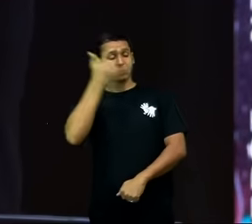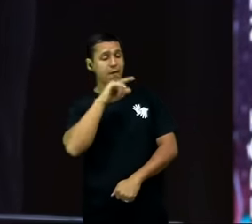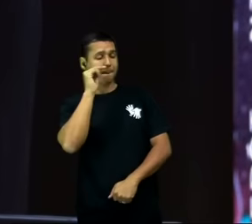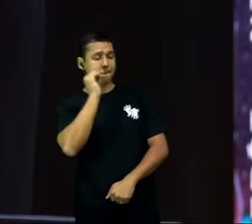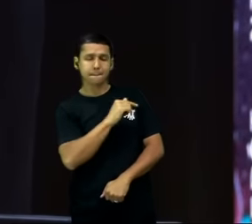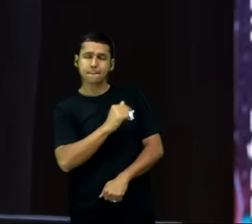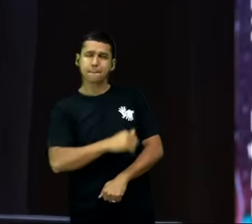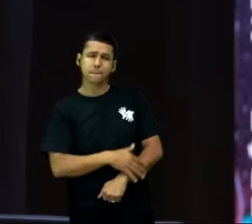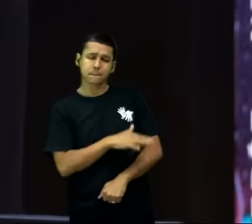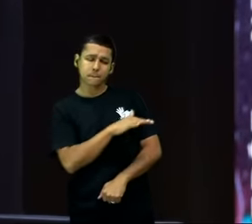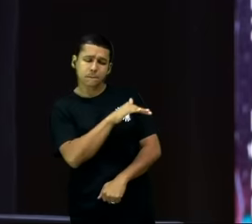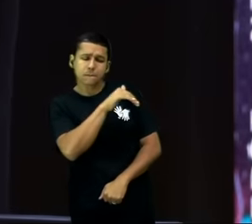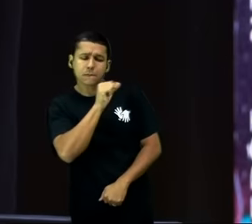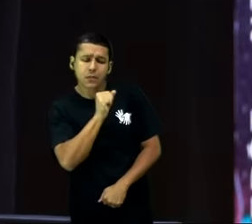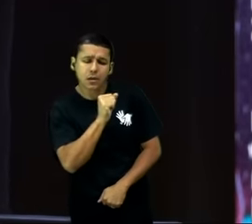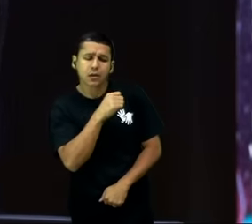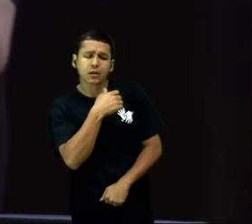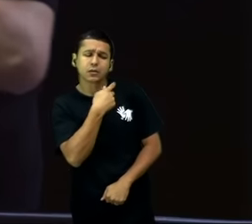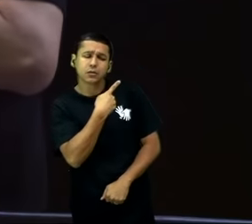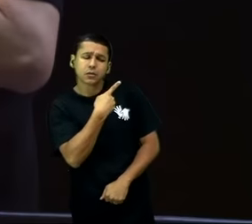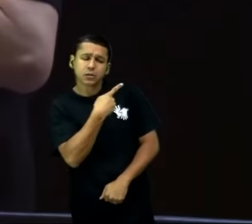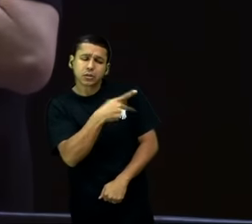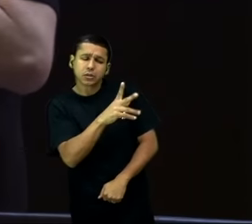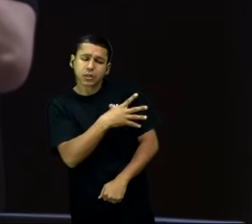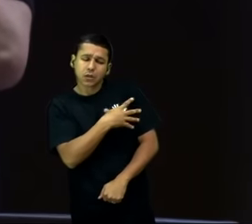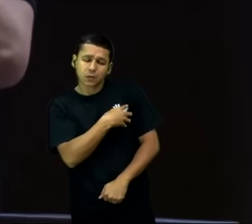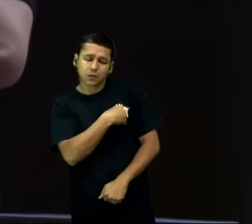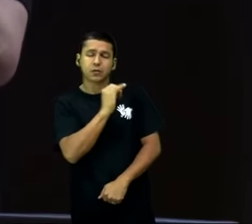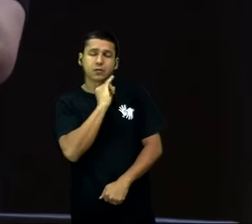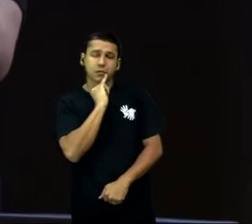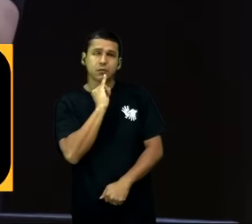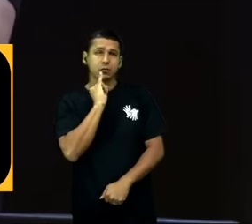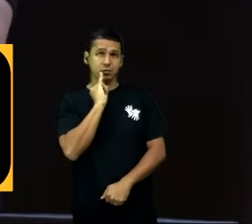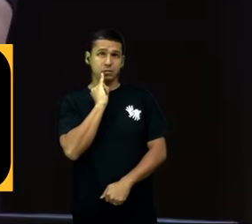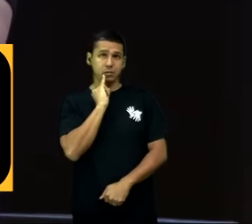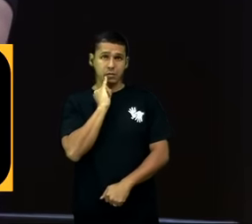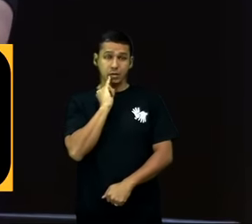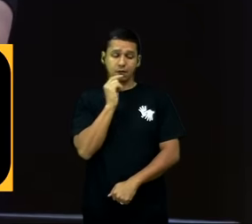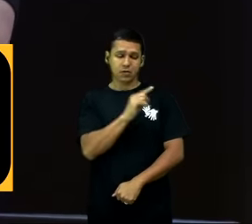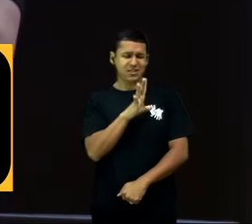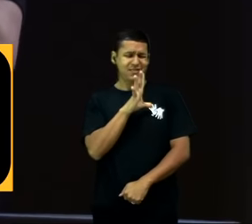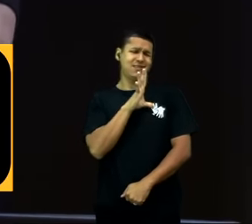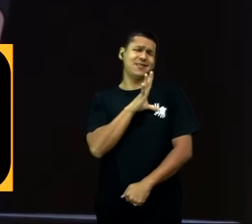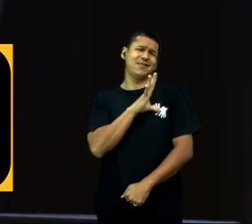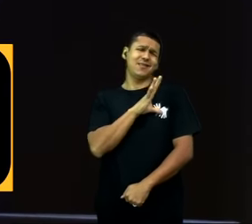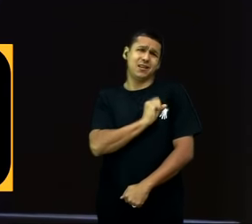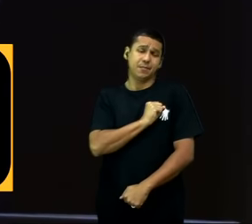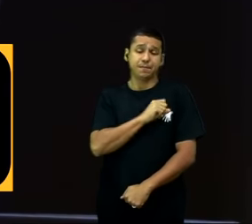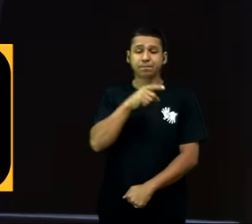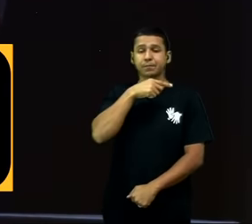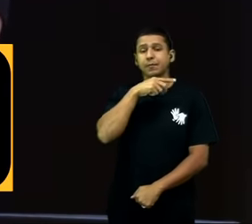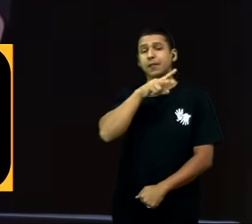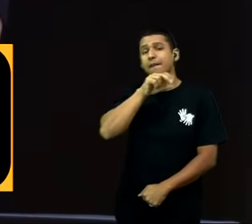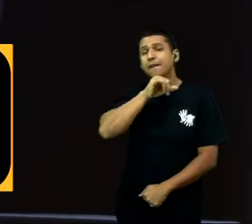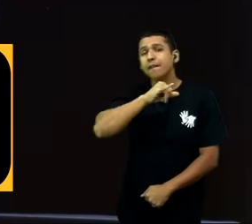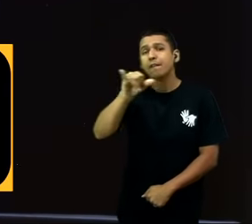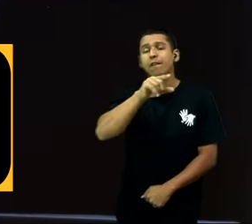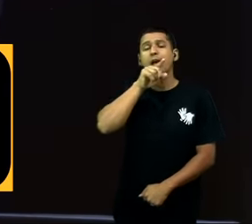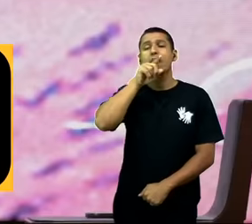filho, teu único filho, que tanto você ama, vai para a terra de Moriá e